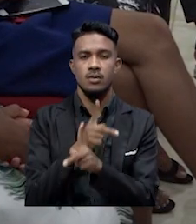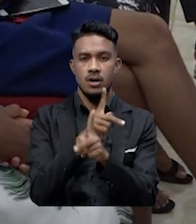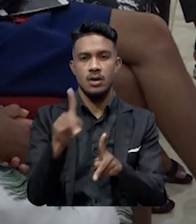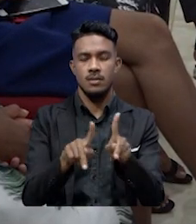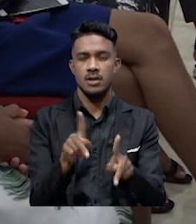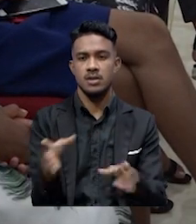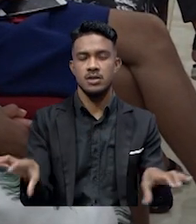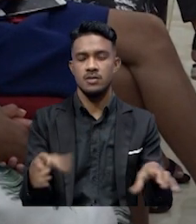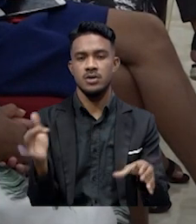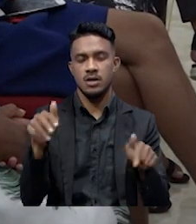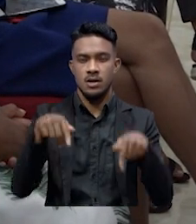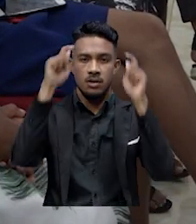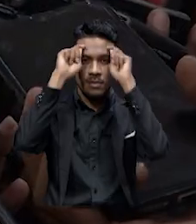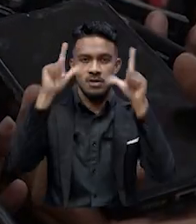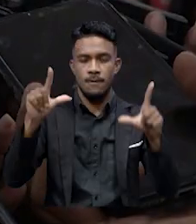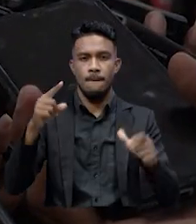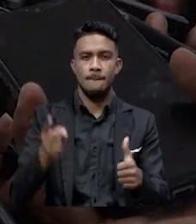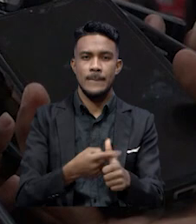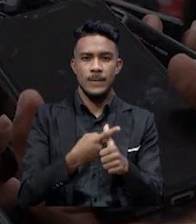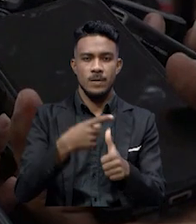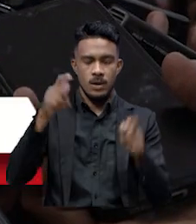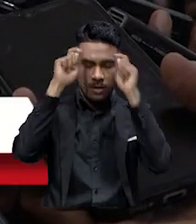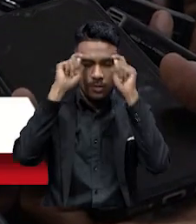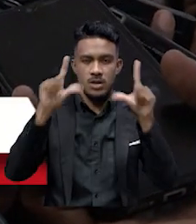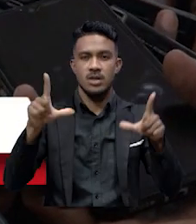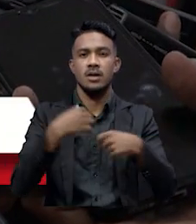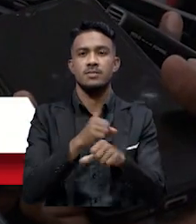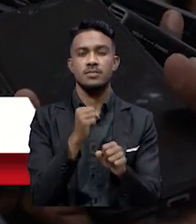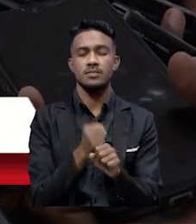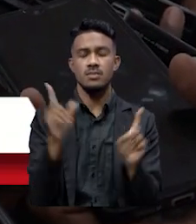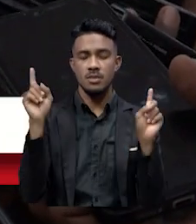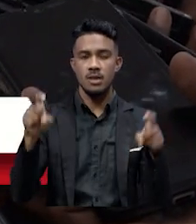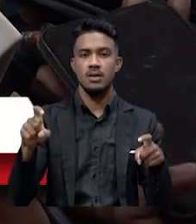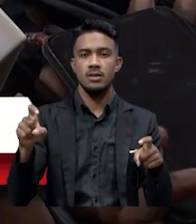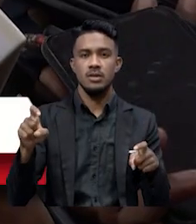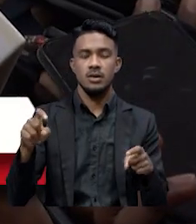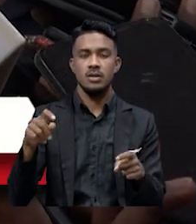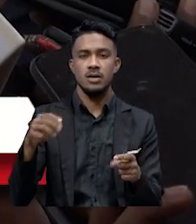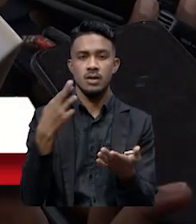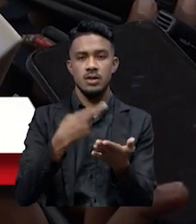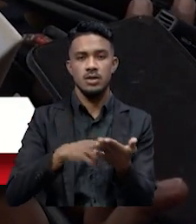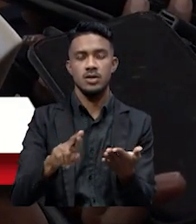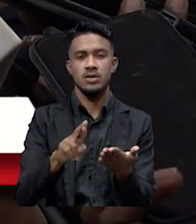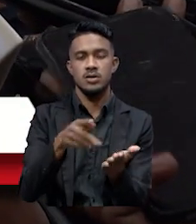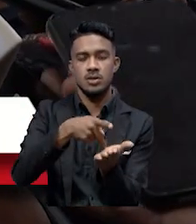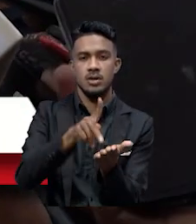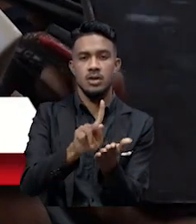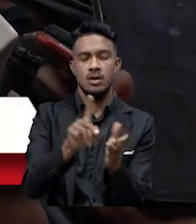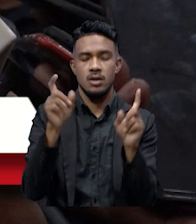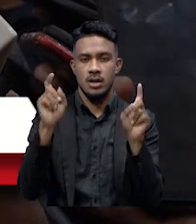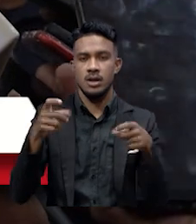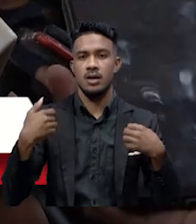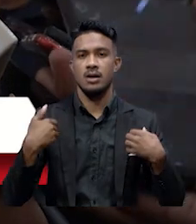sira iha Timor-Leste. Primeiro, Timor halo buat nebe, Timor de obrigação, ratifica o tratado e tratado ne tem que reflete